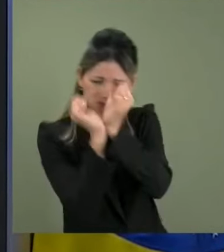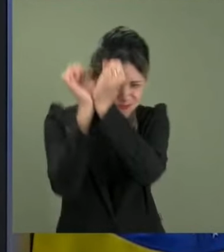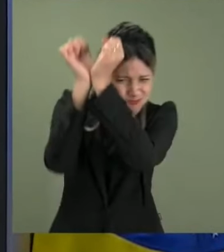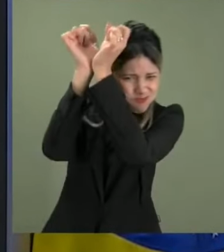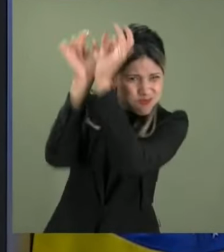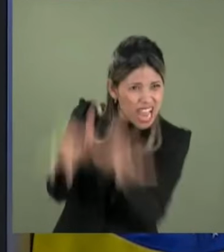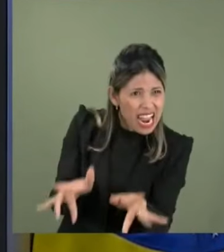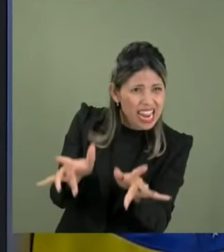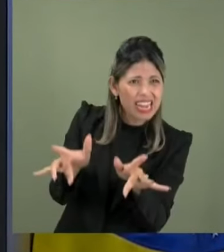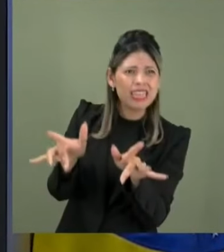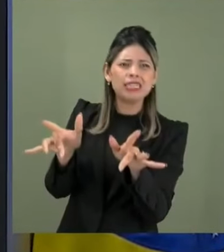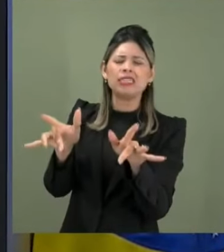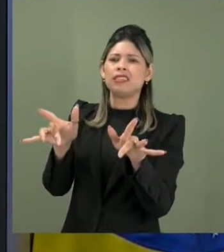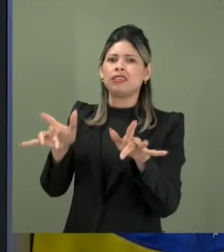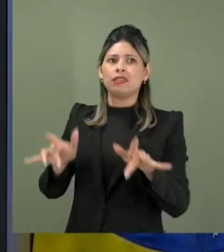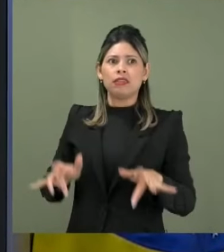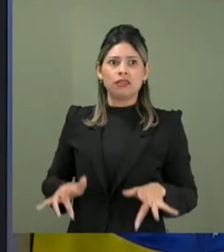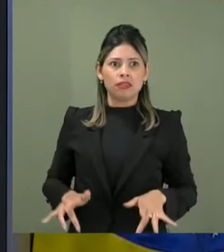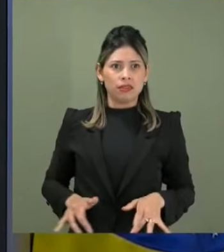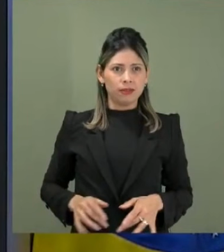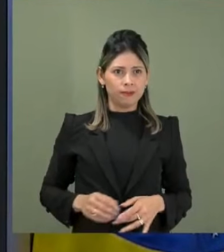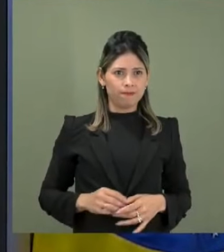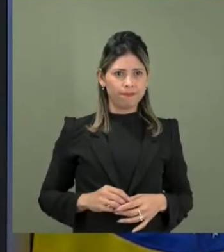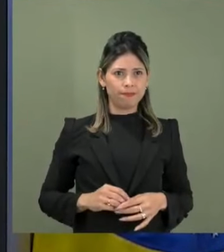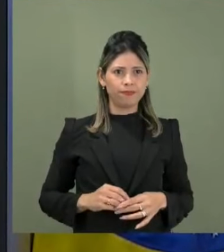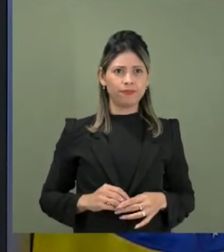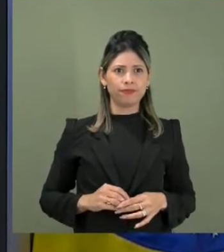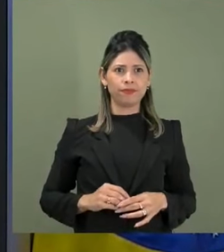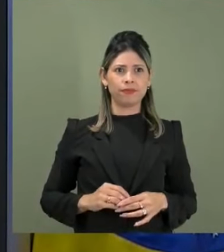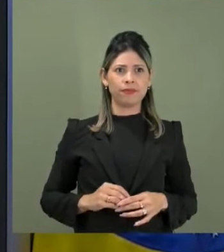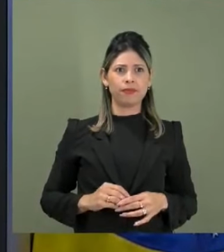todo mundo para baixo.